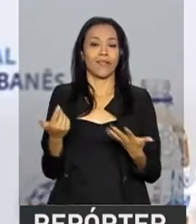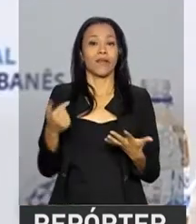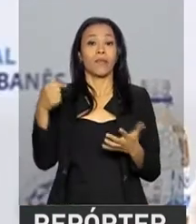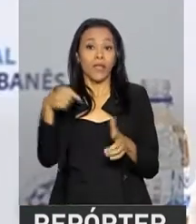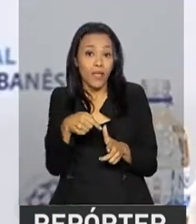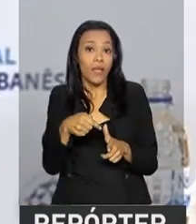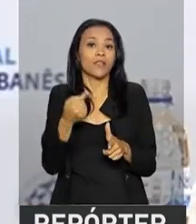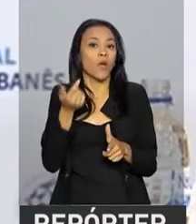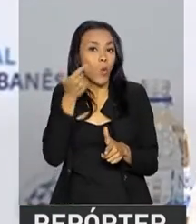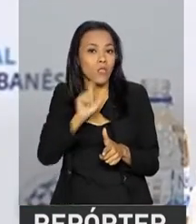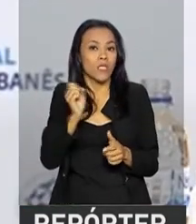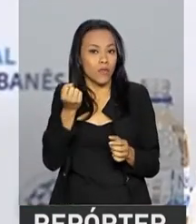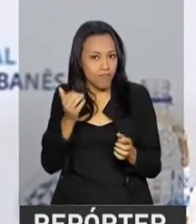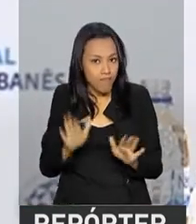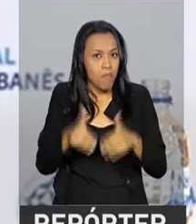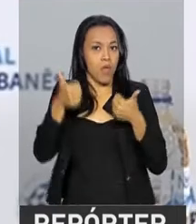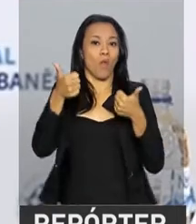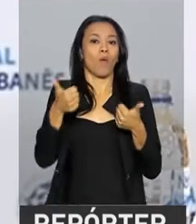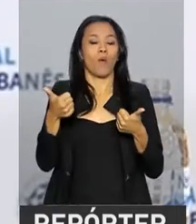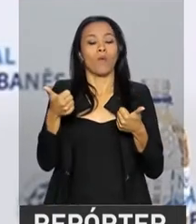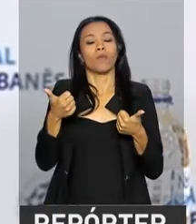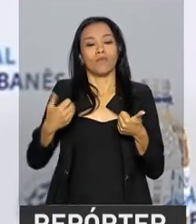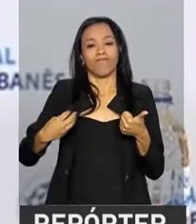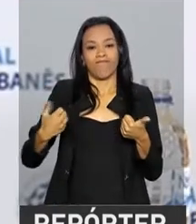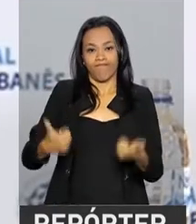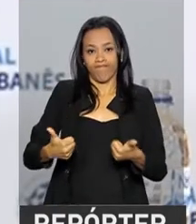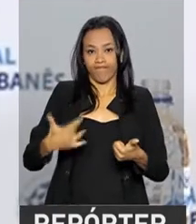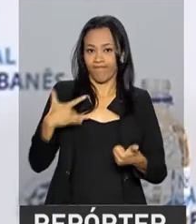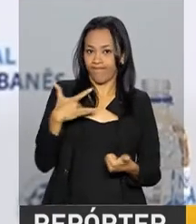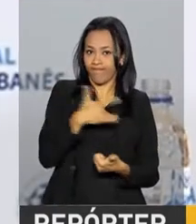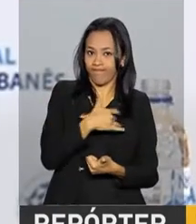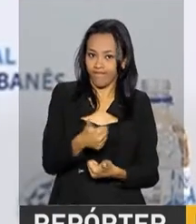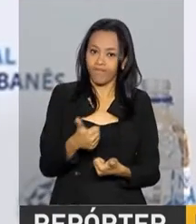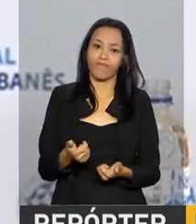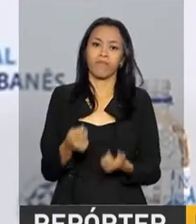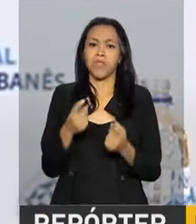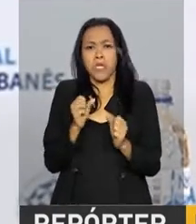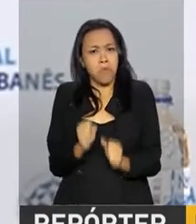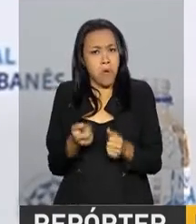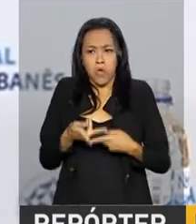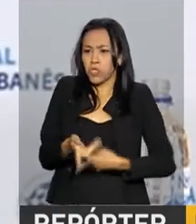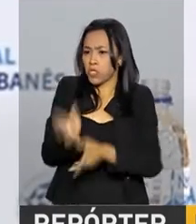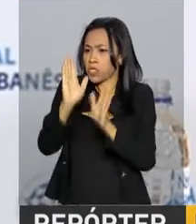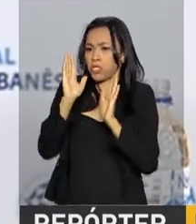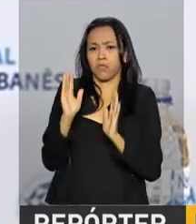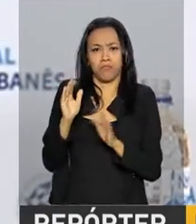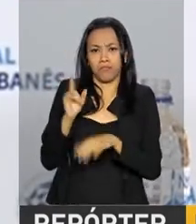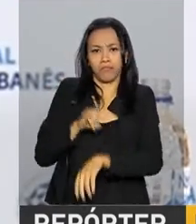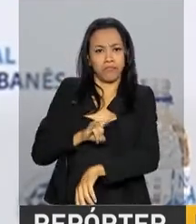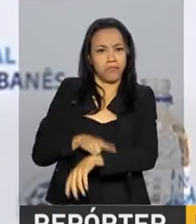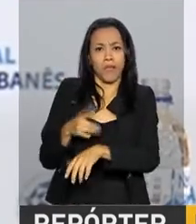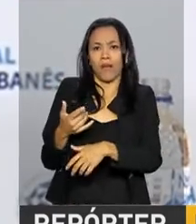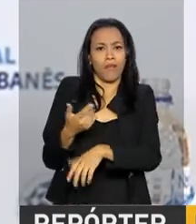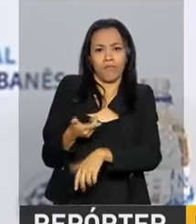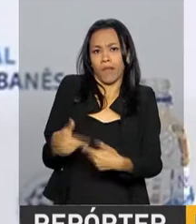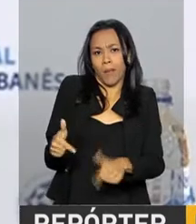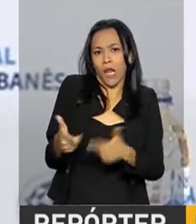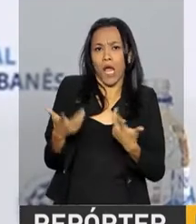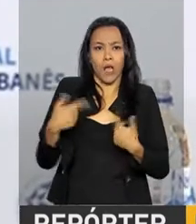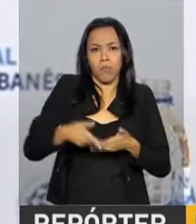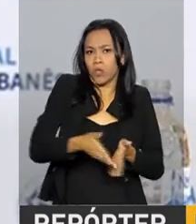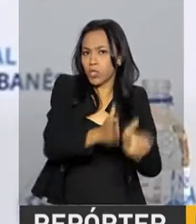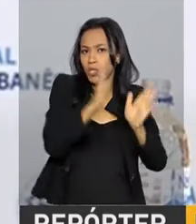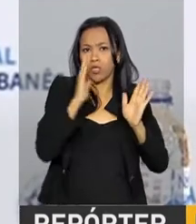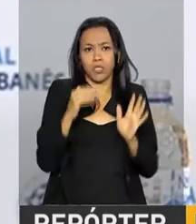tenha um resultado melhor e mais duradouro quando a condição i-pod trabalhando normalmente porque na verdade não tem